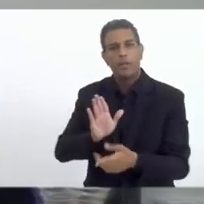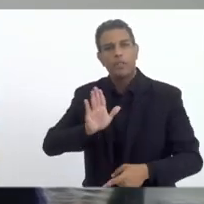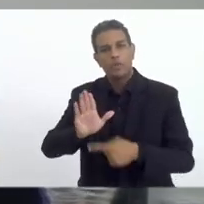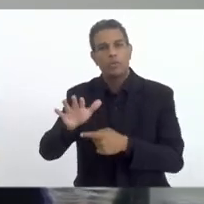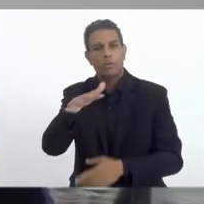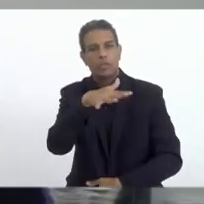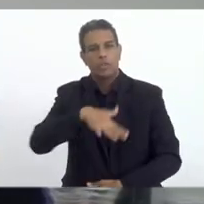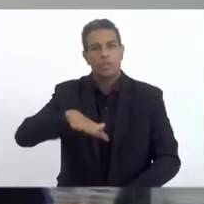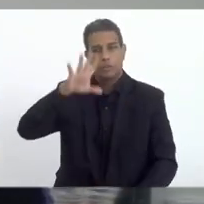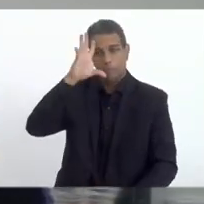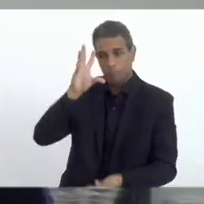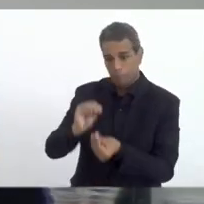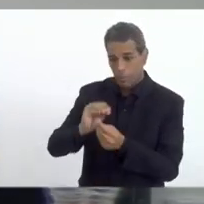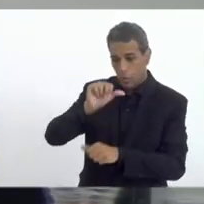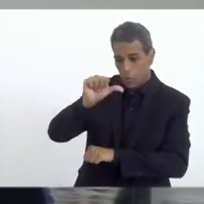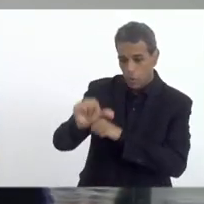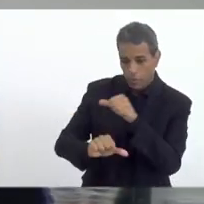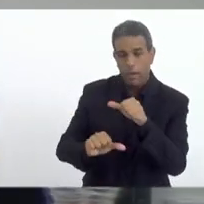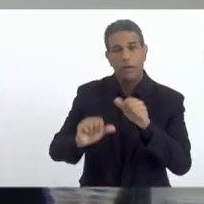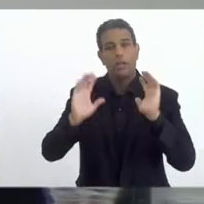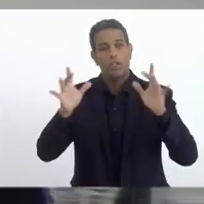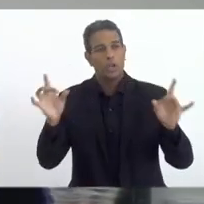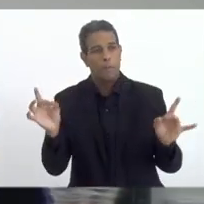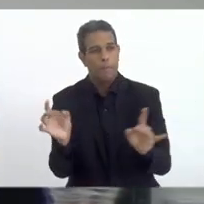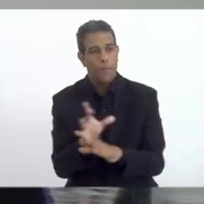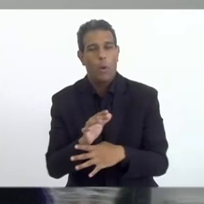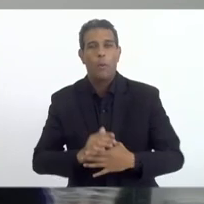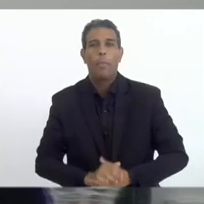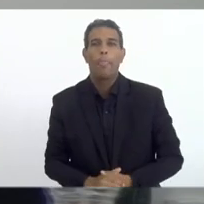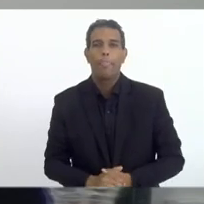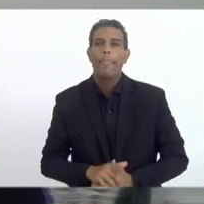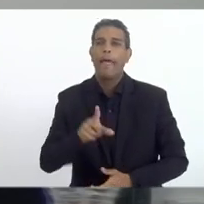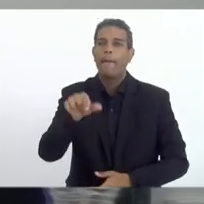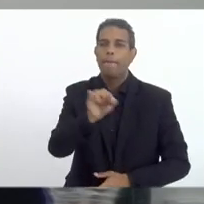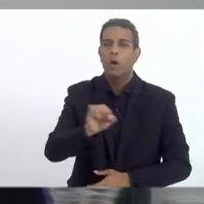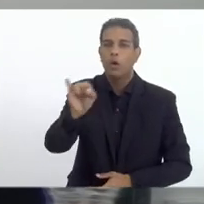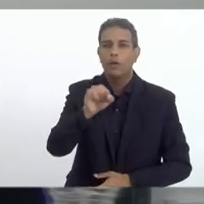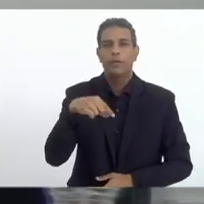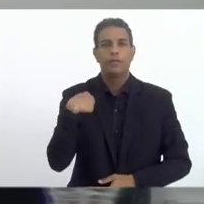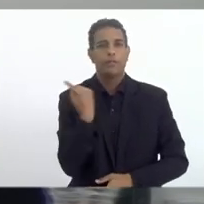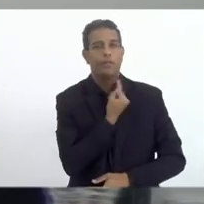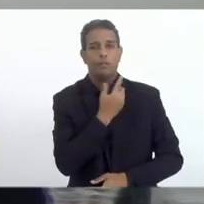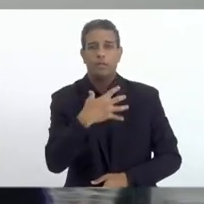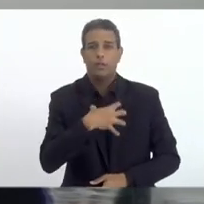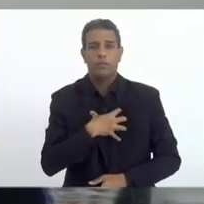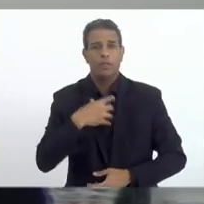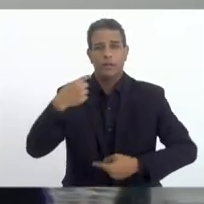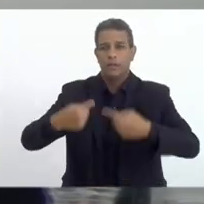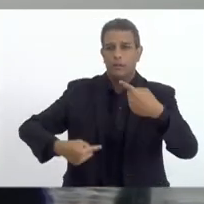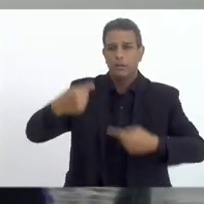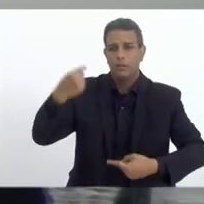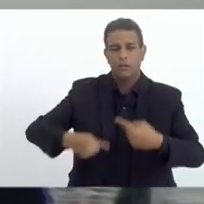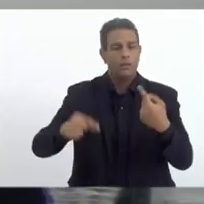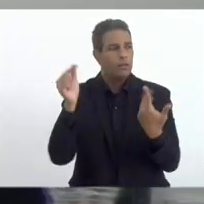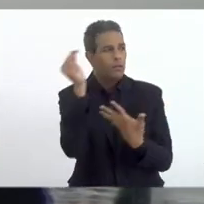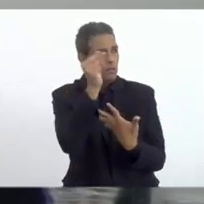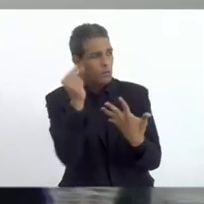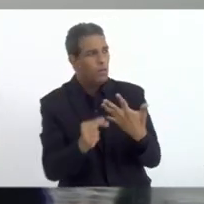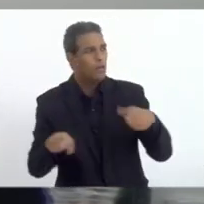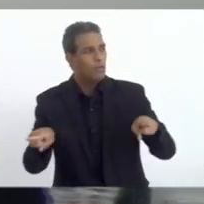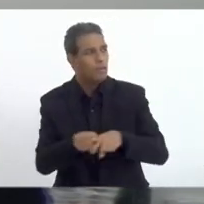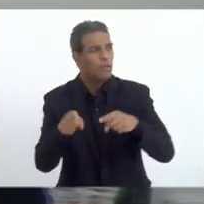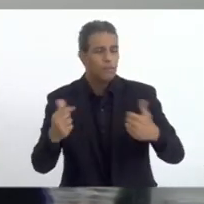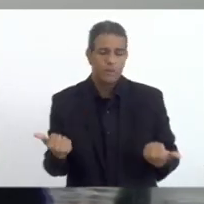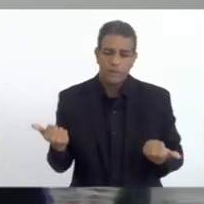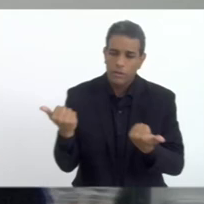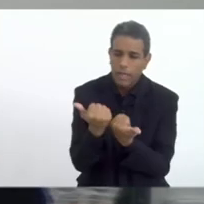gente tem. Então, essa mudança na base de cálculo, ela é muito importante, isso veio da legislação federal e foi